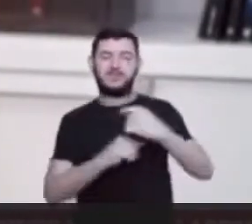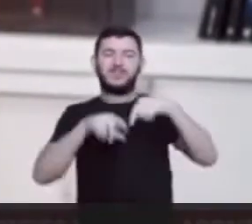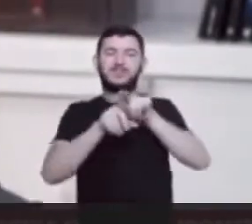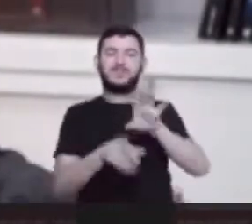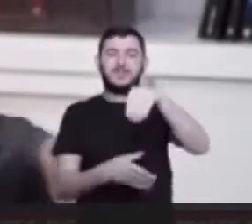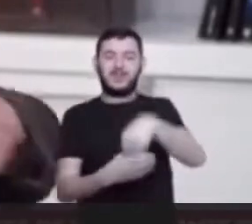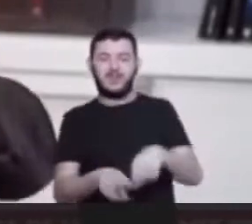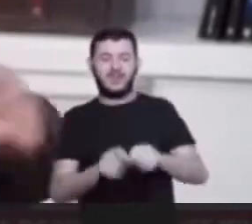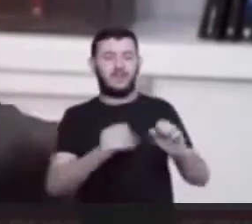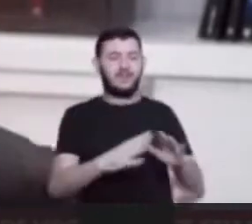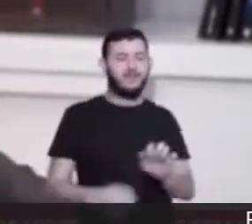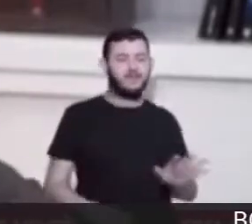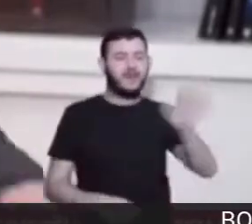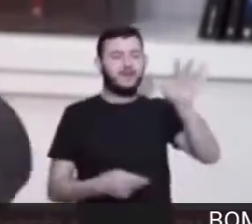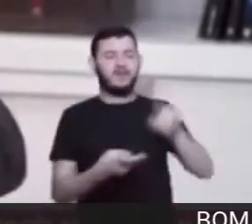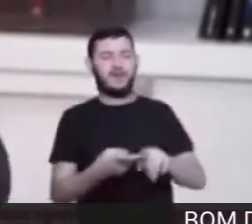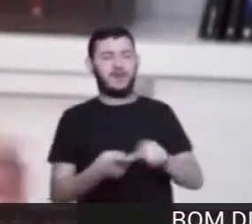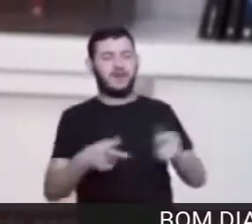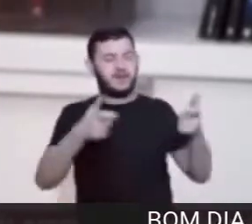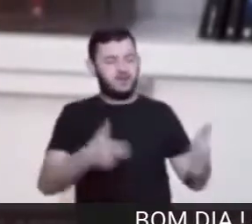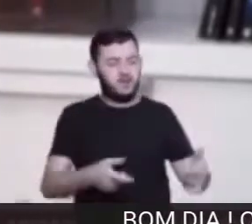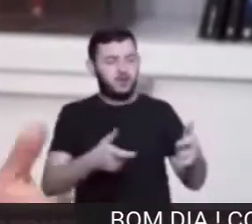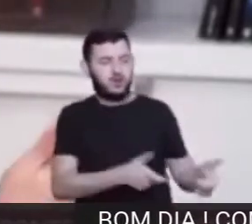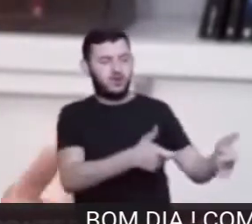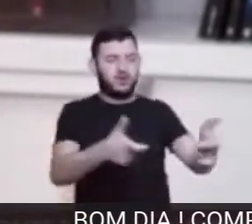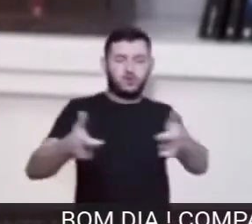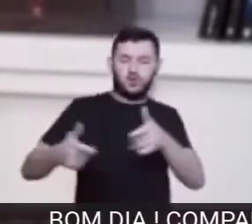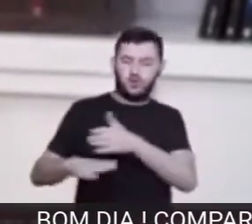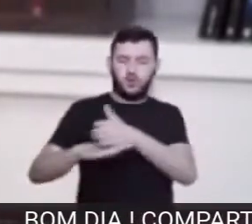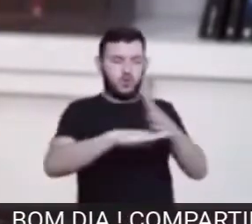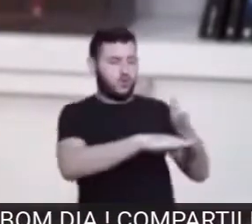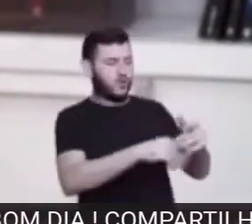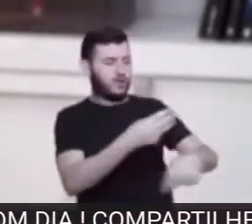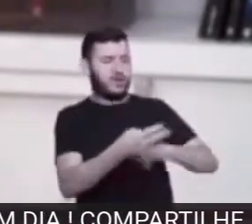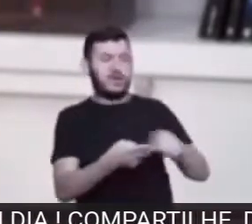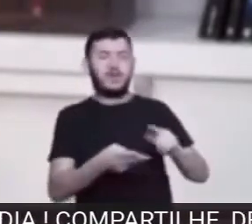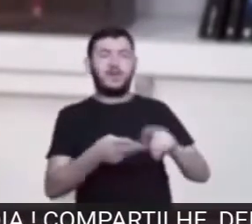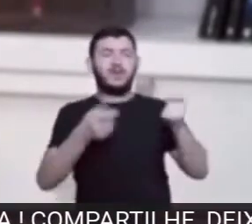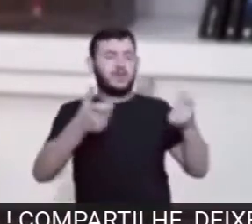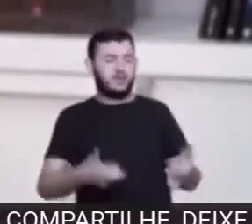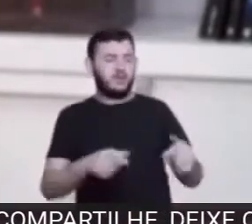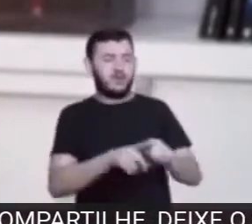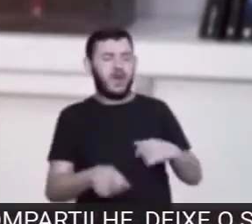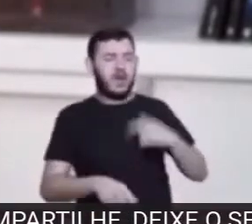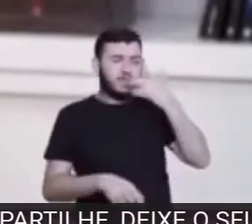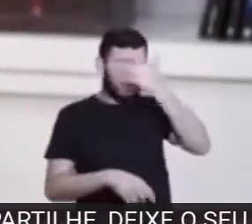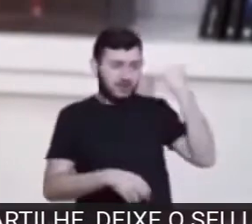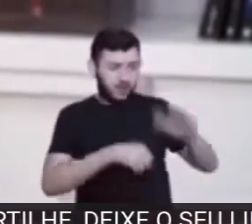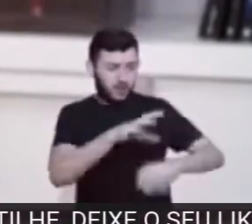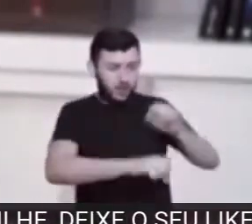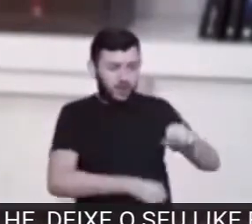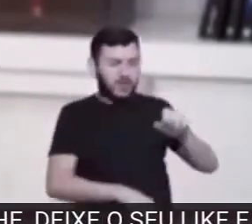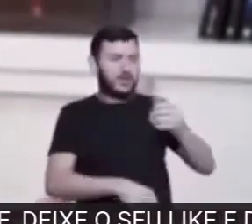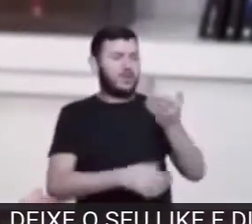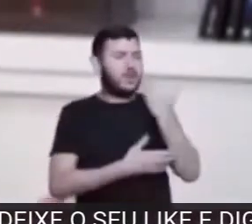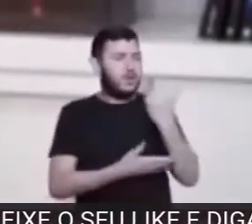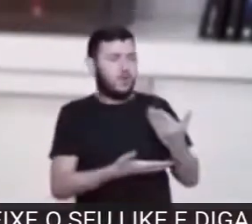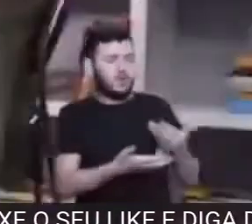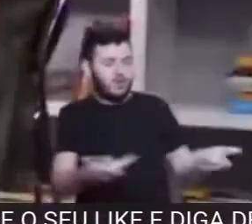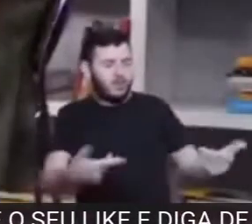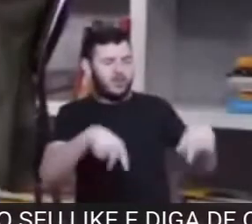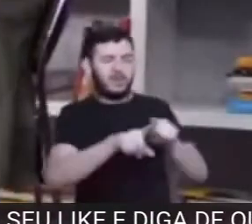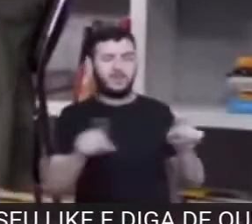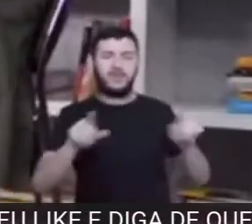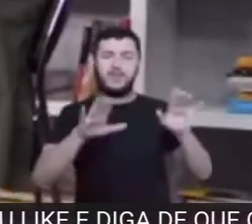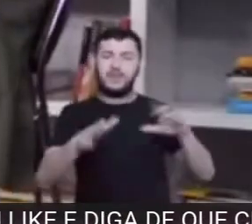os sindicatos, as pessoas fazendo coleta de alimento, distribuindo. Sabe? Alguns partidos, o PT tem feito muito isso. Só